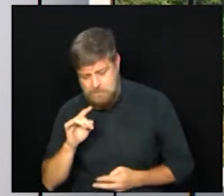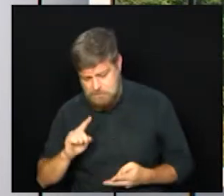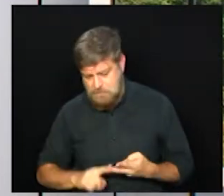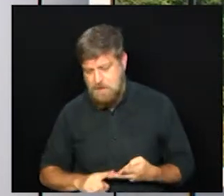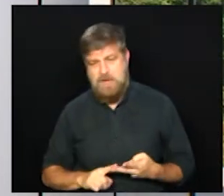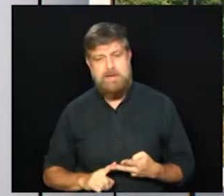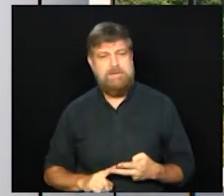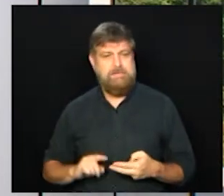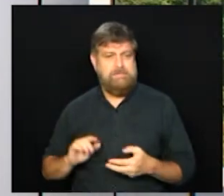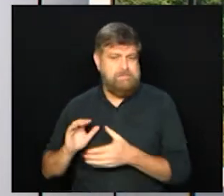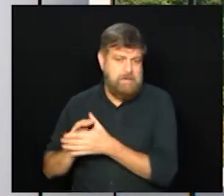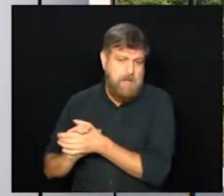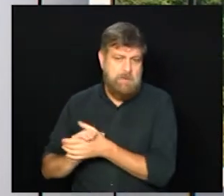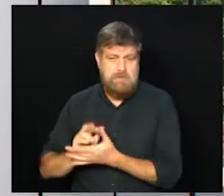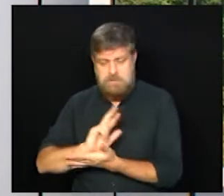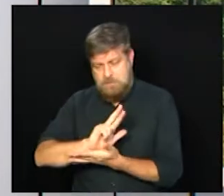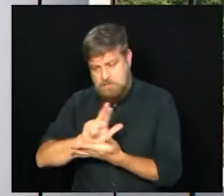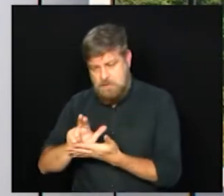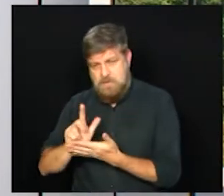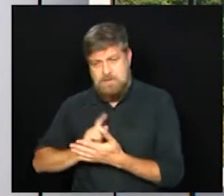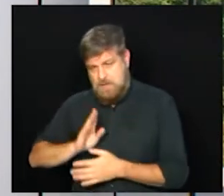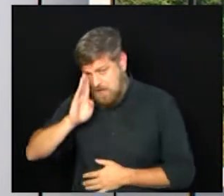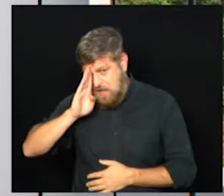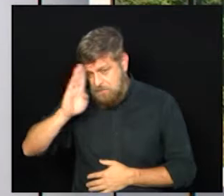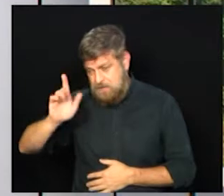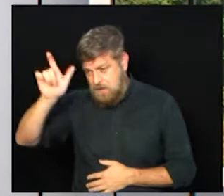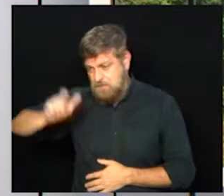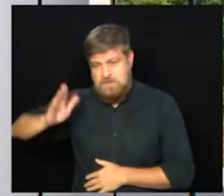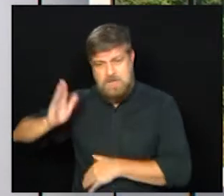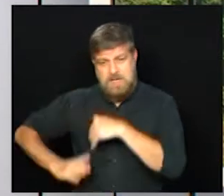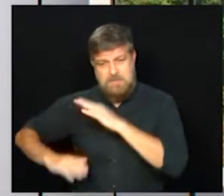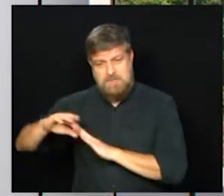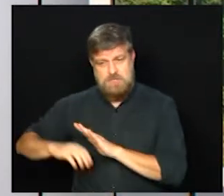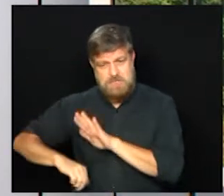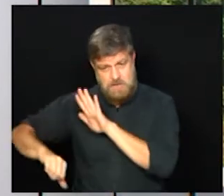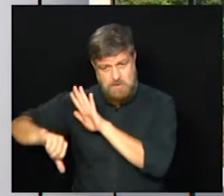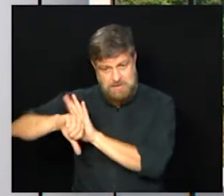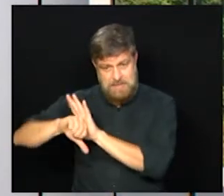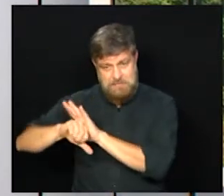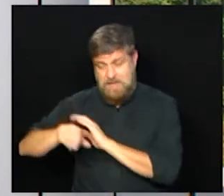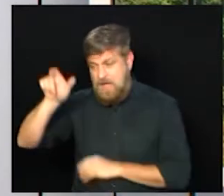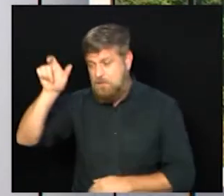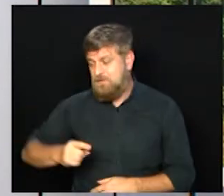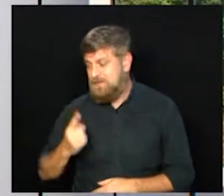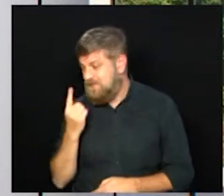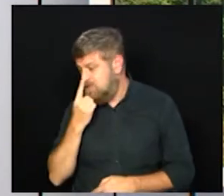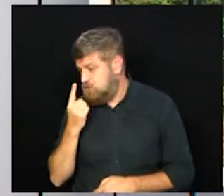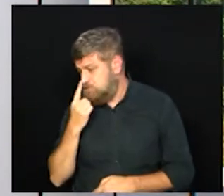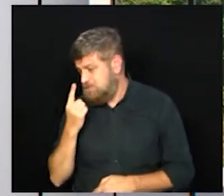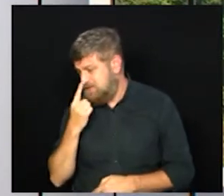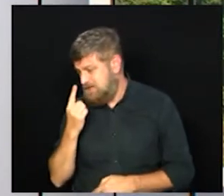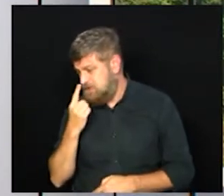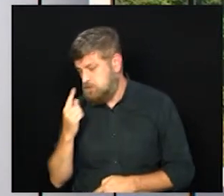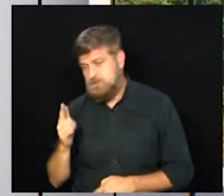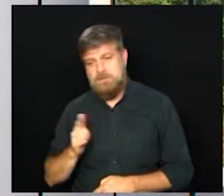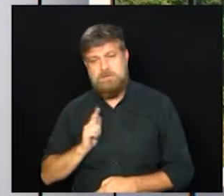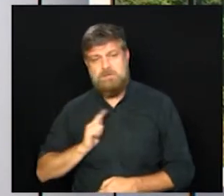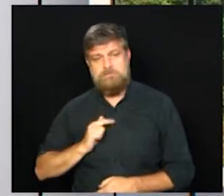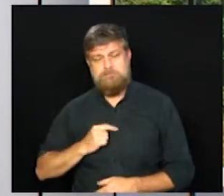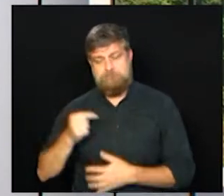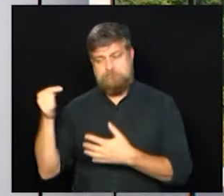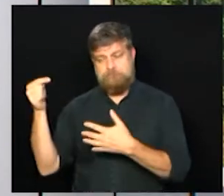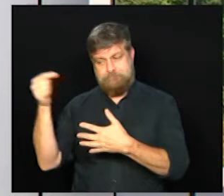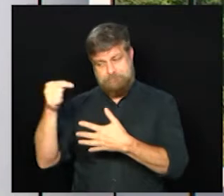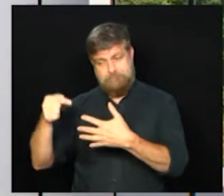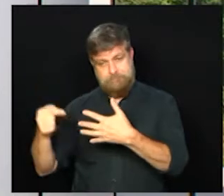enfim. Tem o seu principal agressor, pessoas que têm relação íntima com as mulheres. Isso coloca toda uma questão, uma particularidade importante,